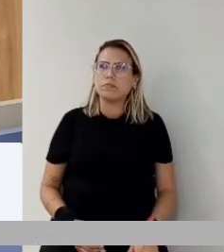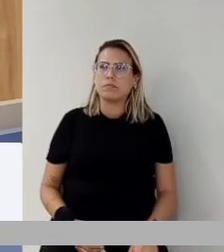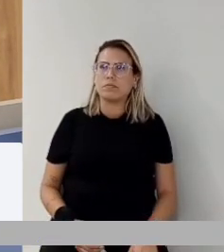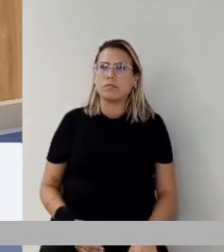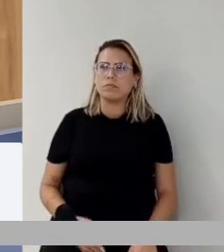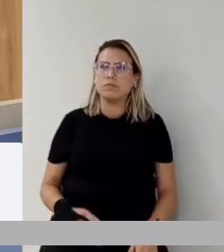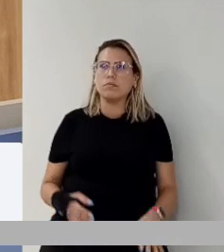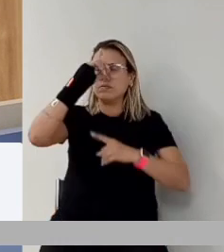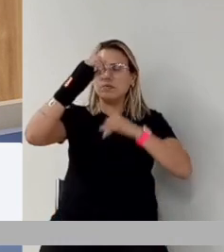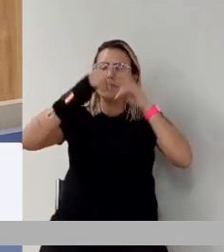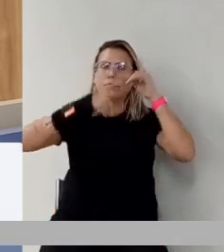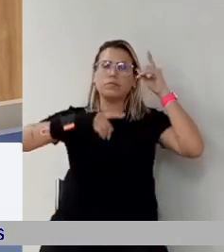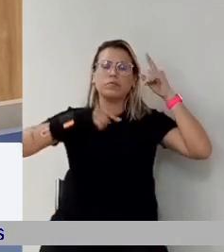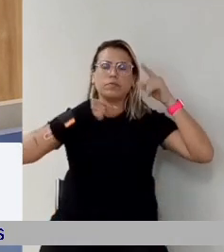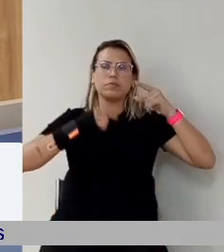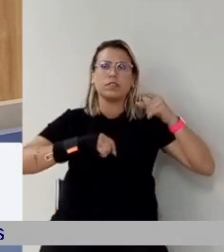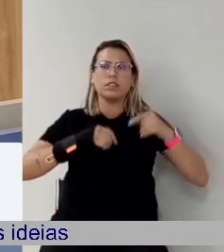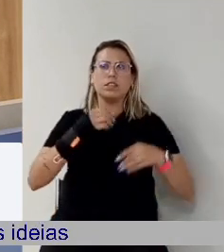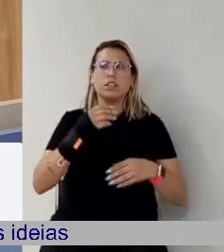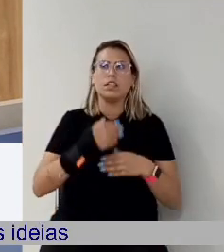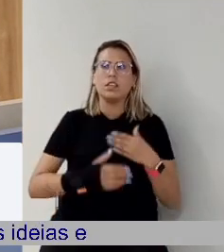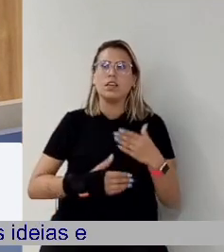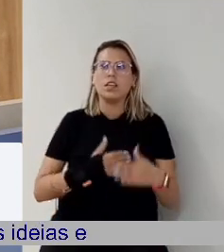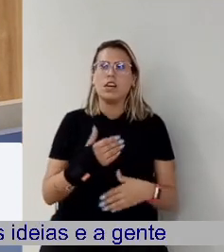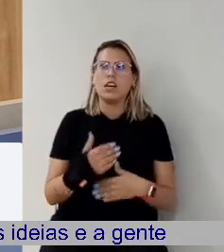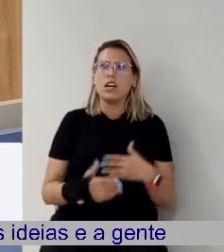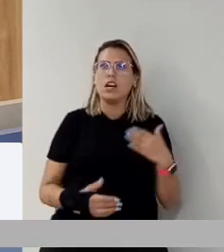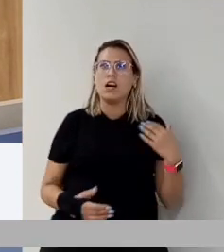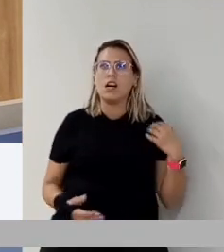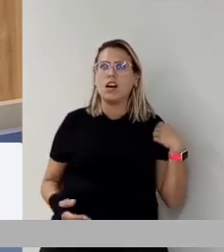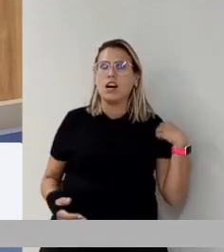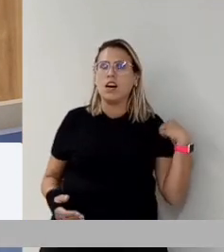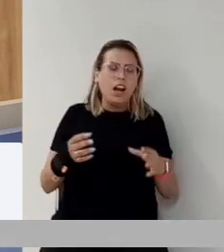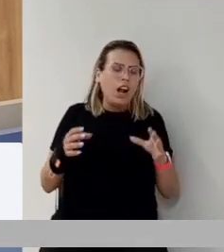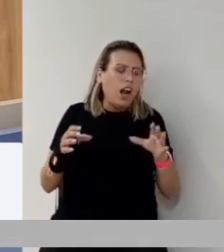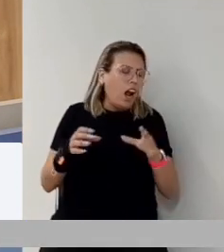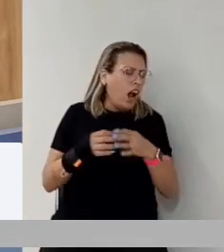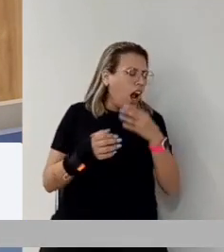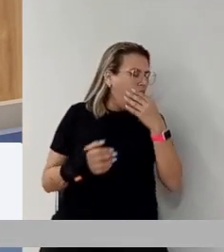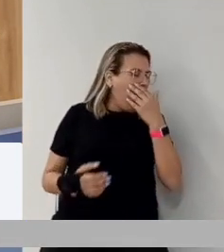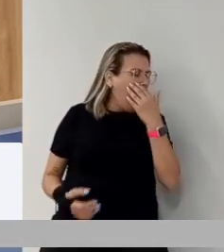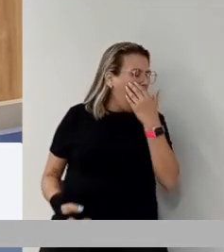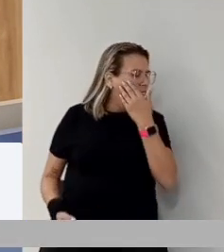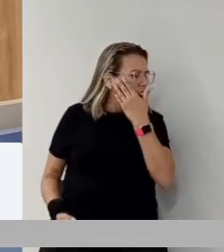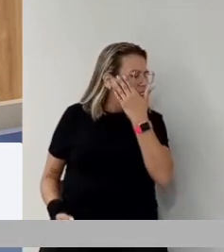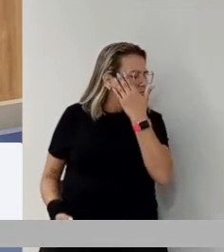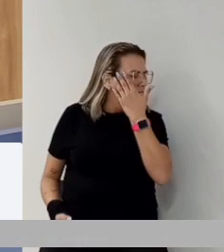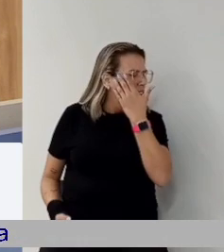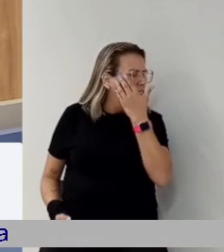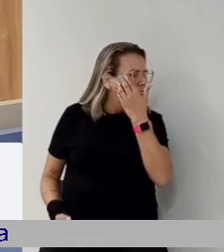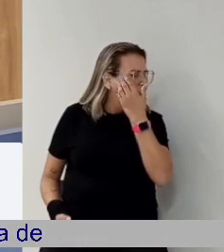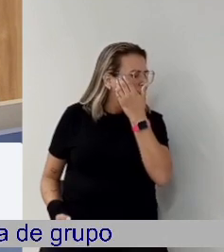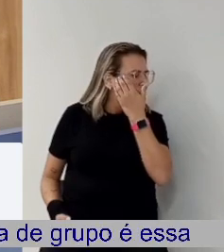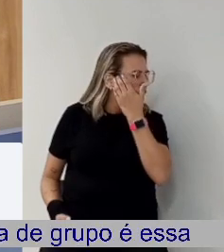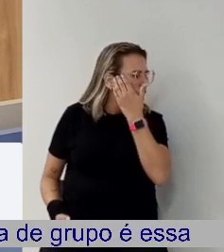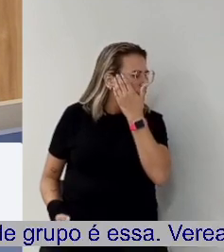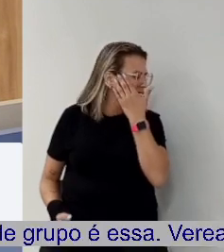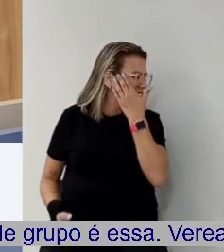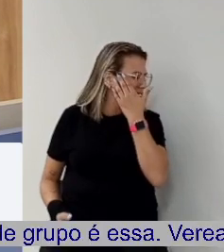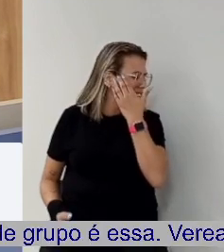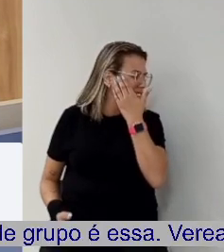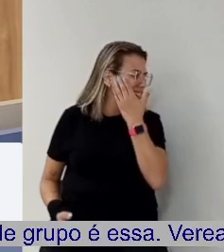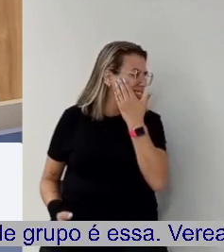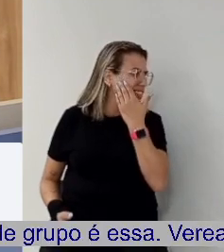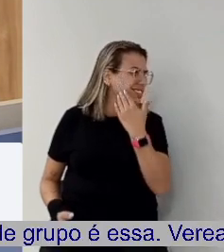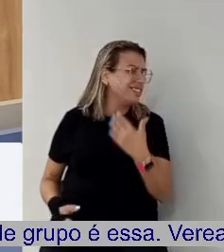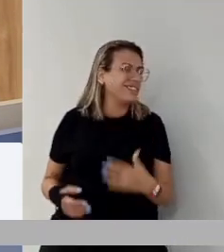ideias e a gente possa construir juntos porque a ideia de grupo é essa Vereador a ideia de grupo é essa é